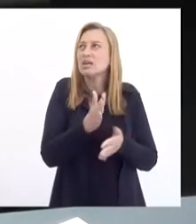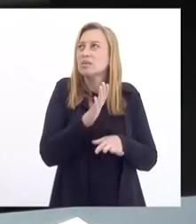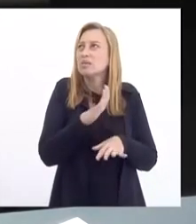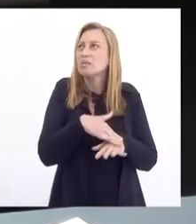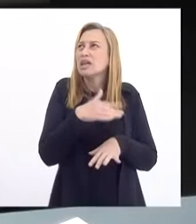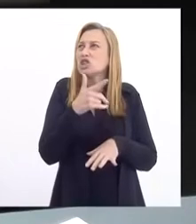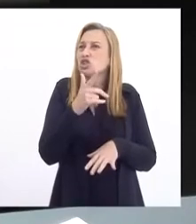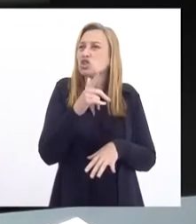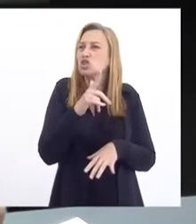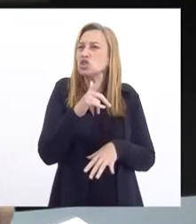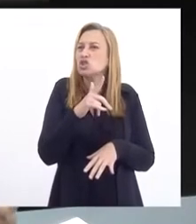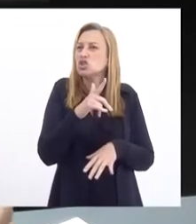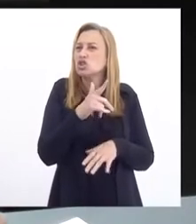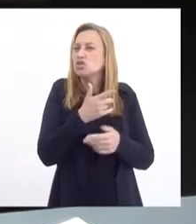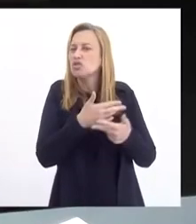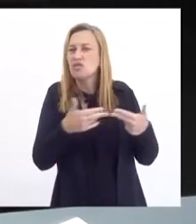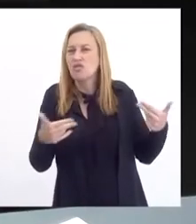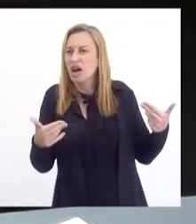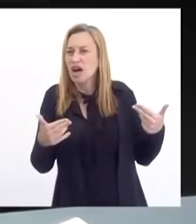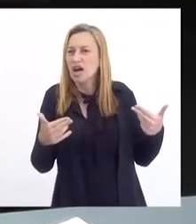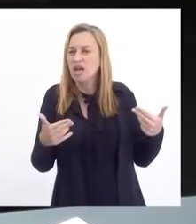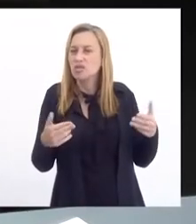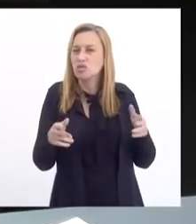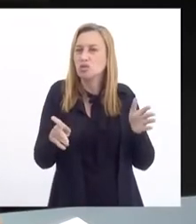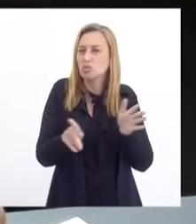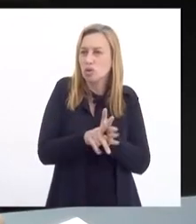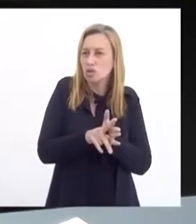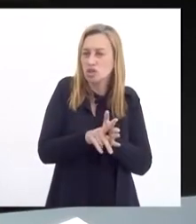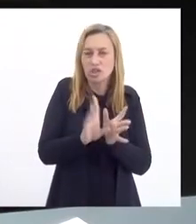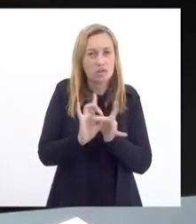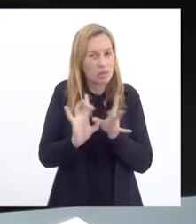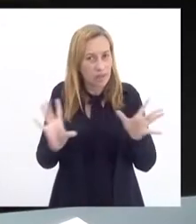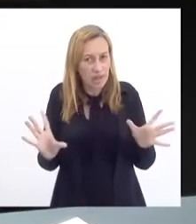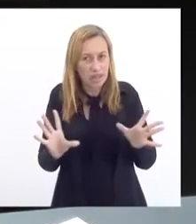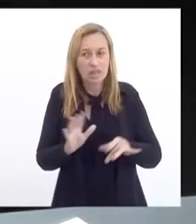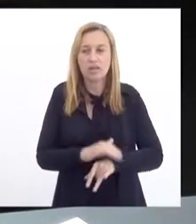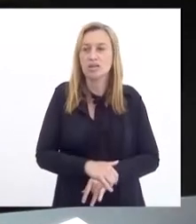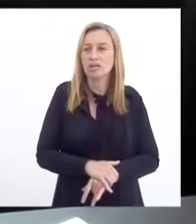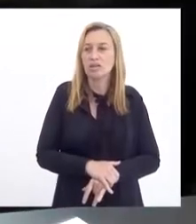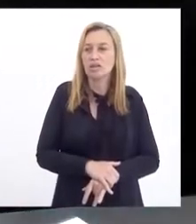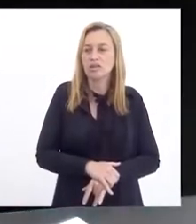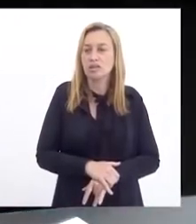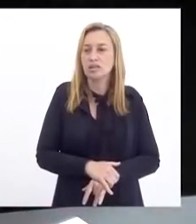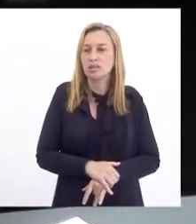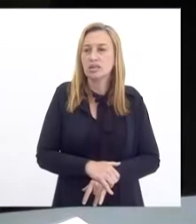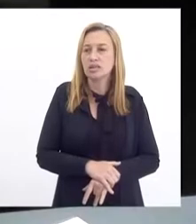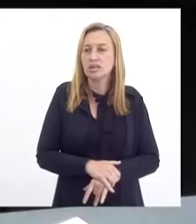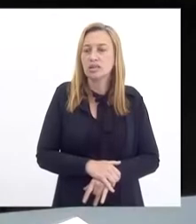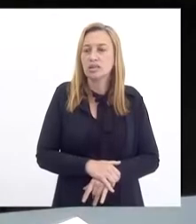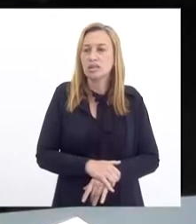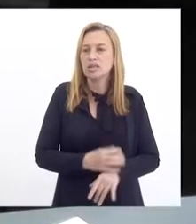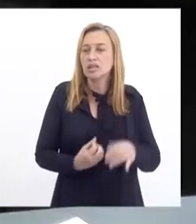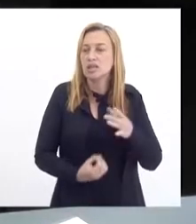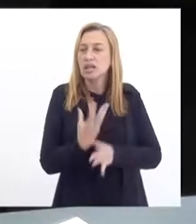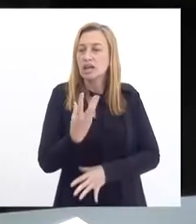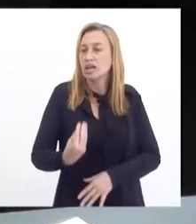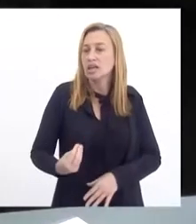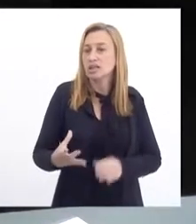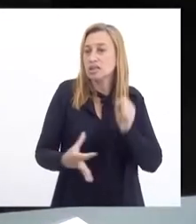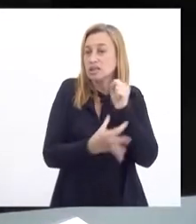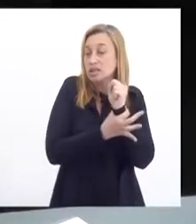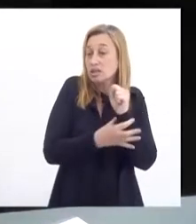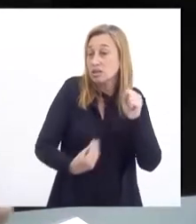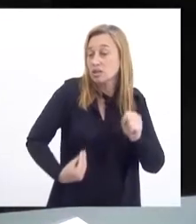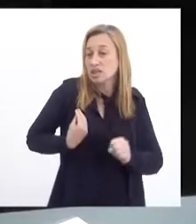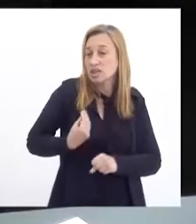mais de 20 de projetos autorizativos de implantar o segurança presente